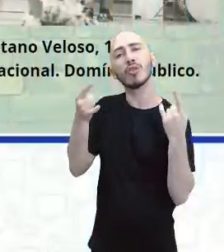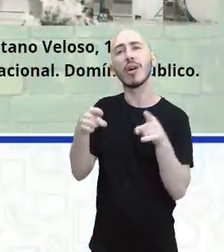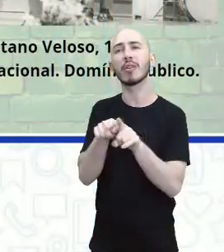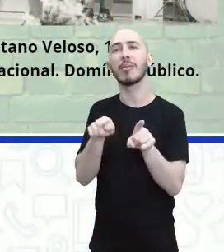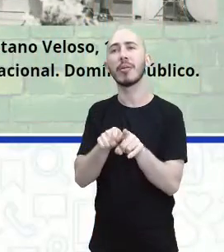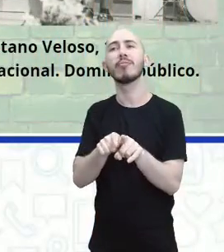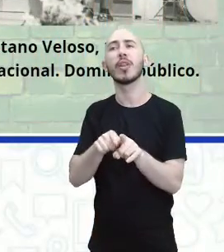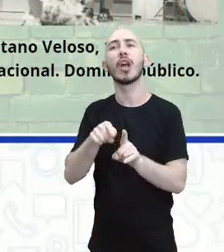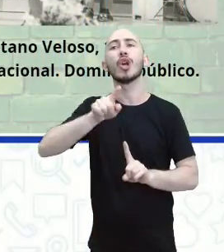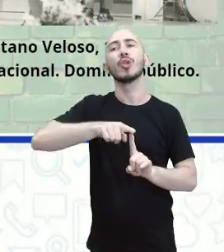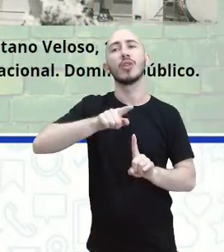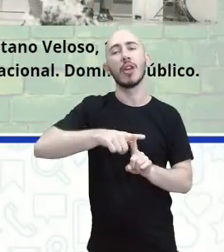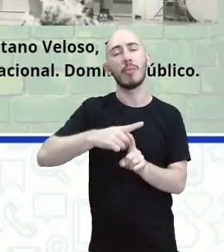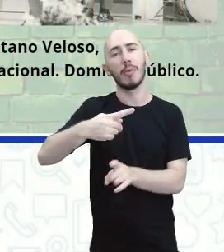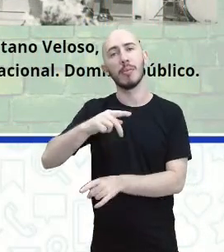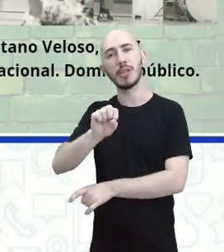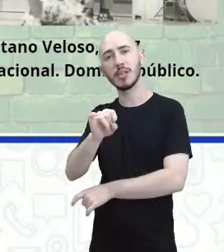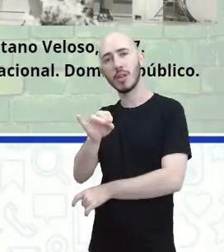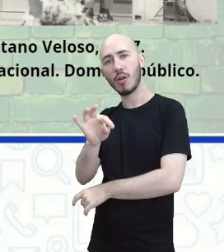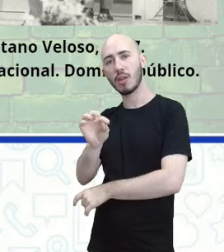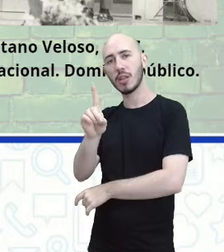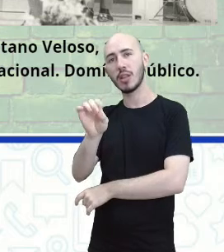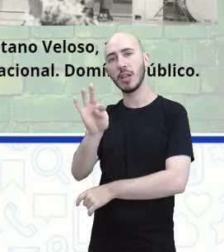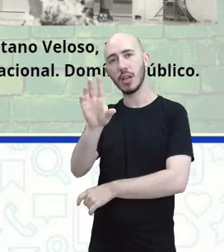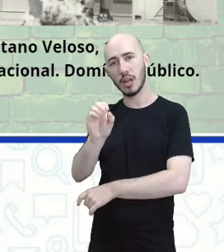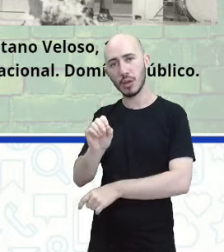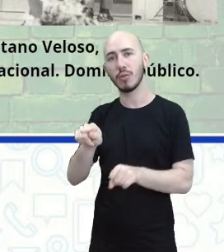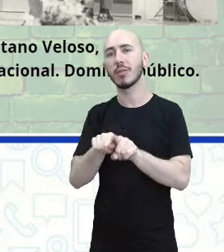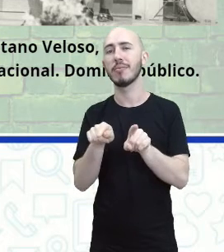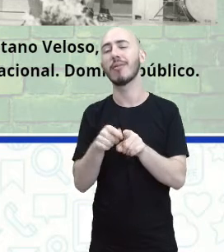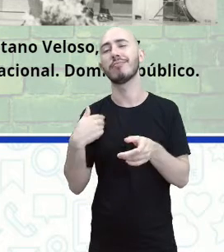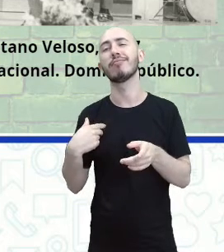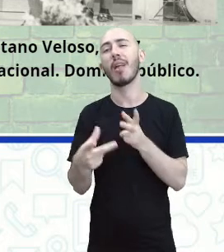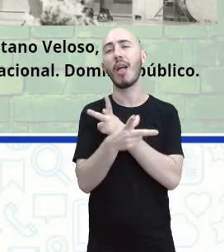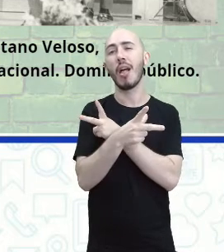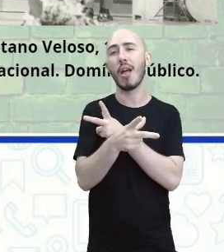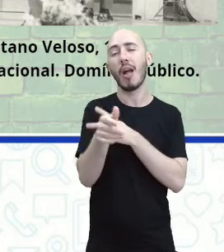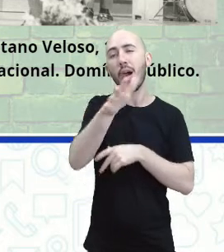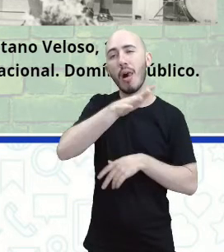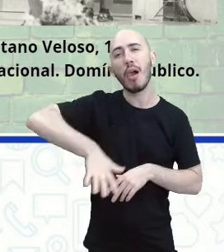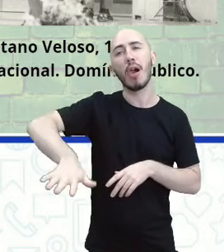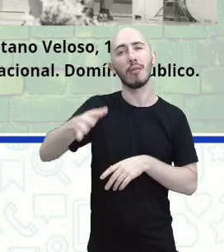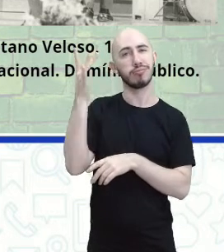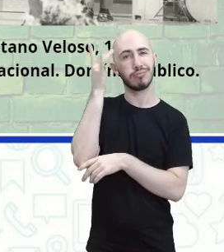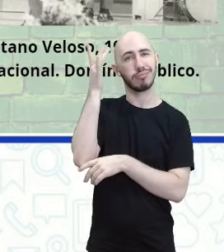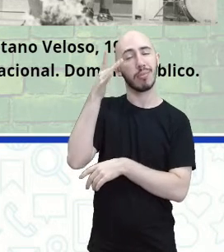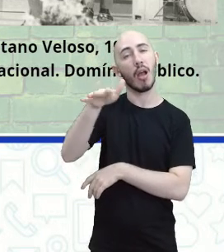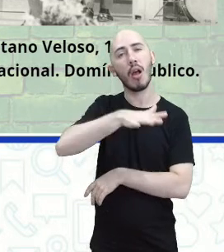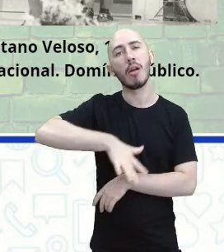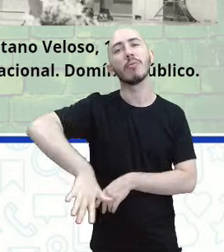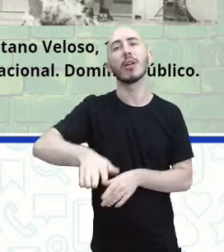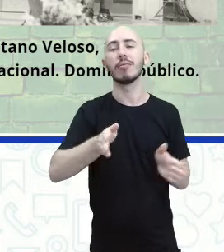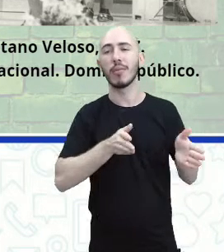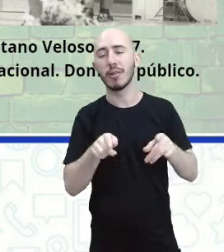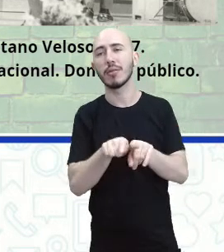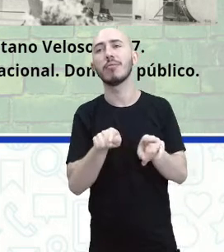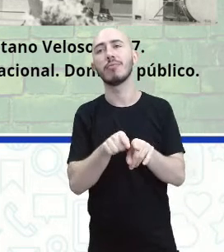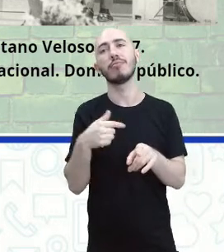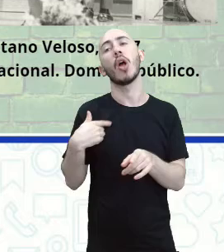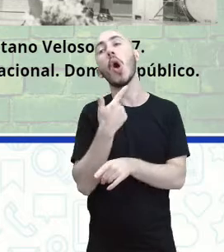rock psicodélico que estava na moda naquele período, né? Ou seja, era uma oposição, inclusive, a outras formas